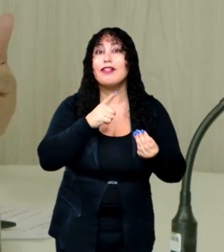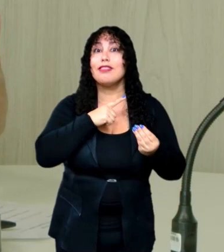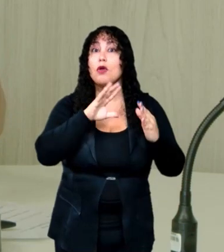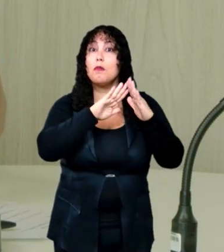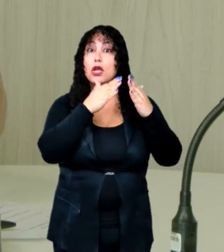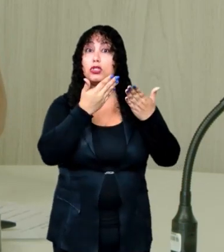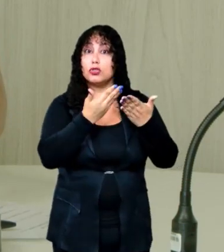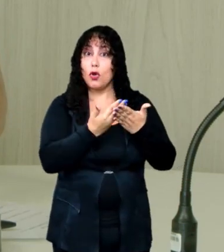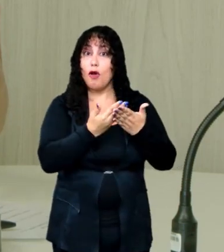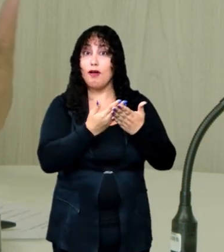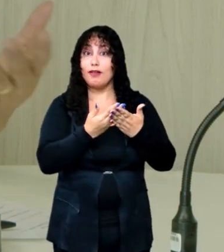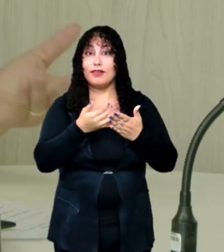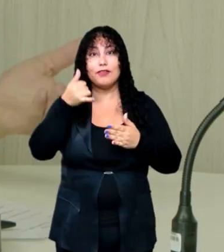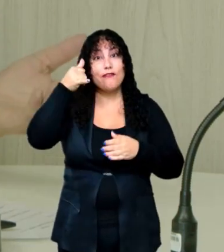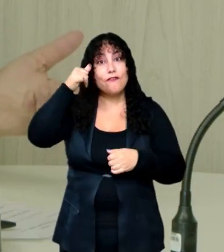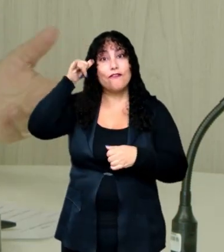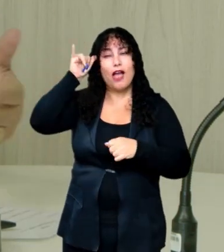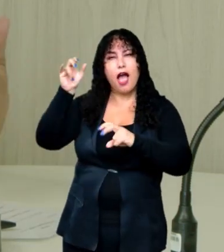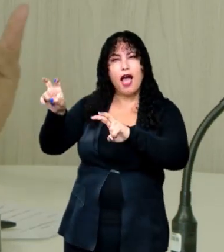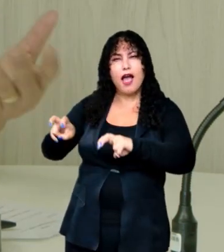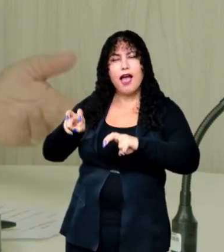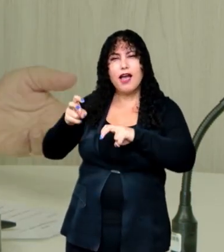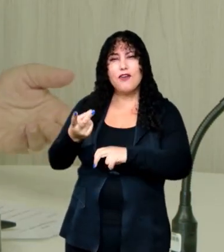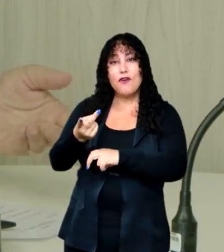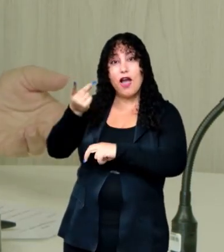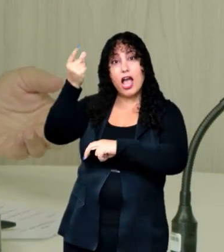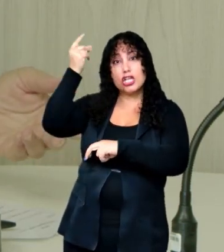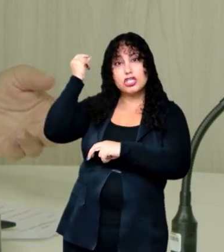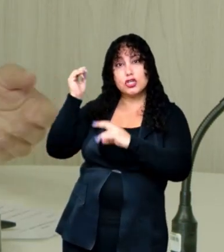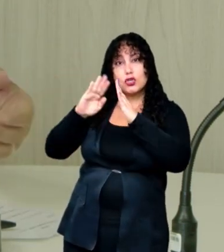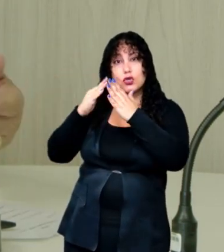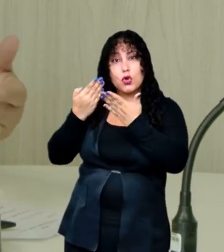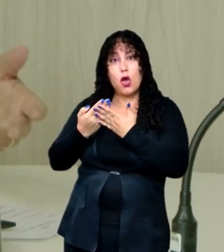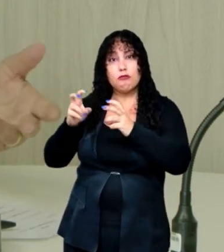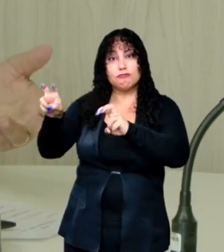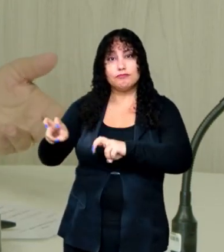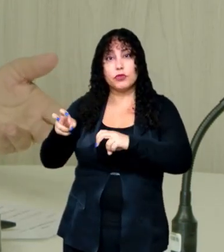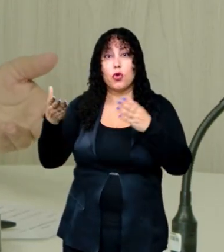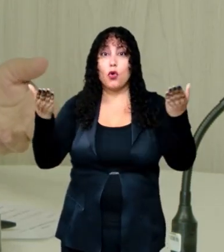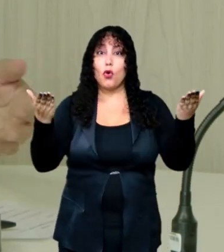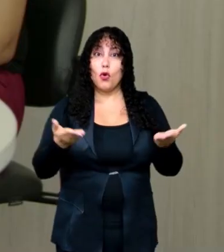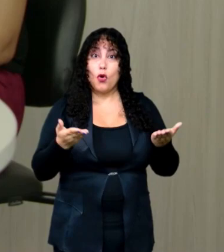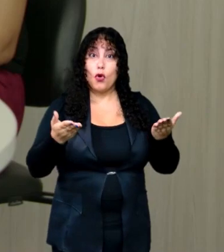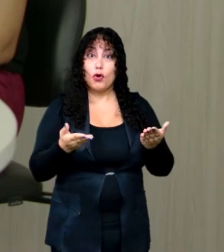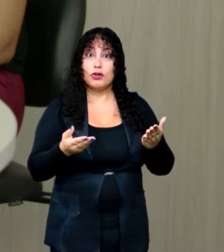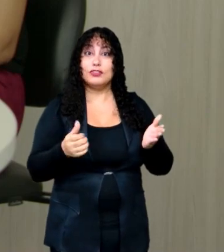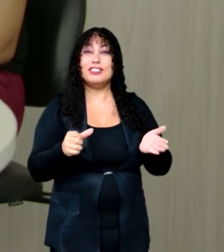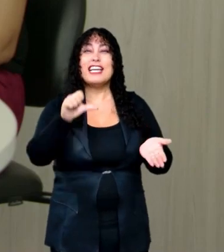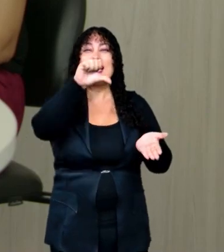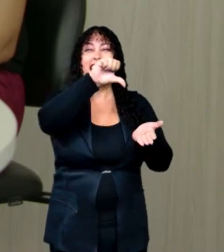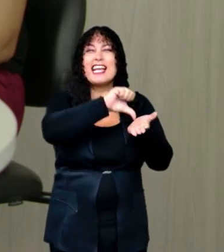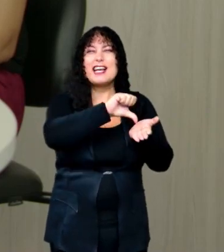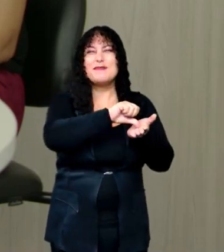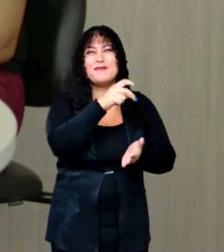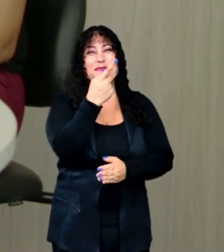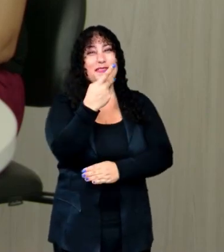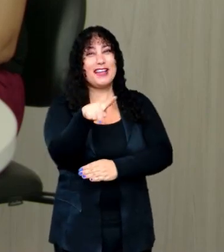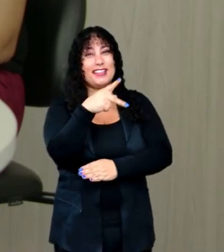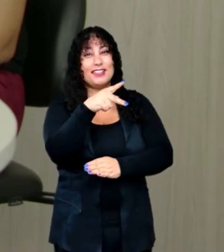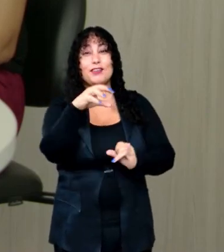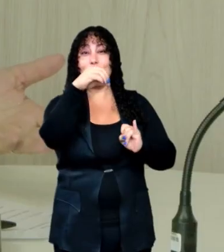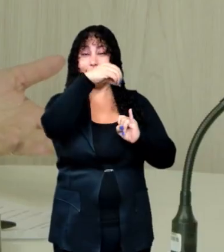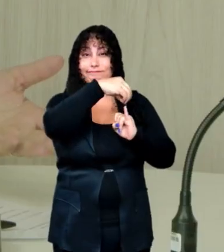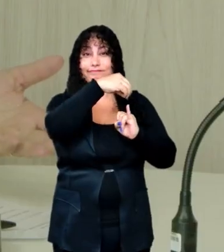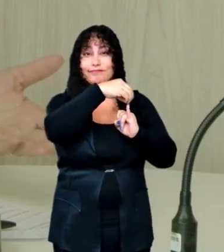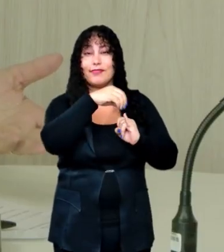escola fazenda, para quem não conhece, o antigo Colégio Agrícola, a atual Instituto Federal de Brasília, a Campus Planaltina, e como